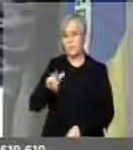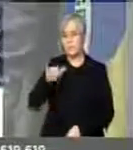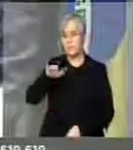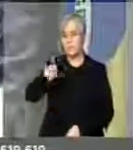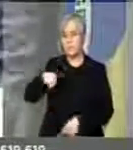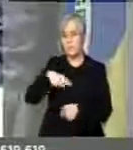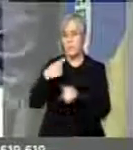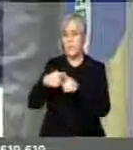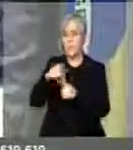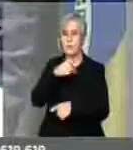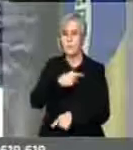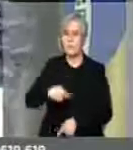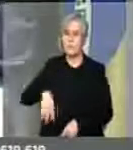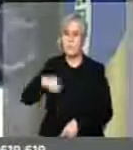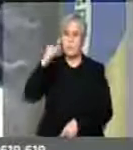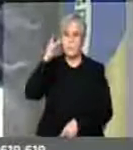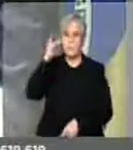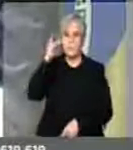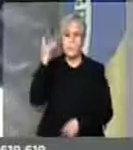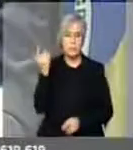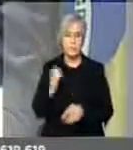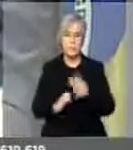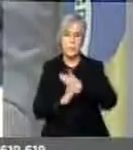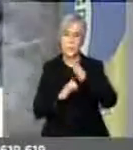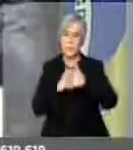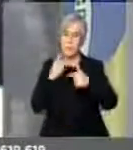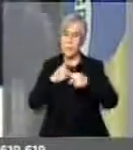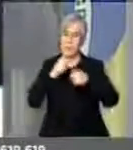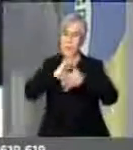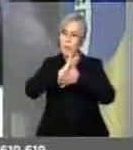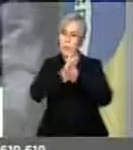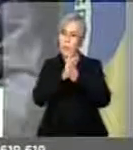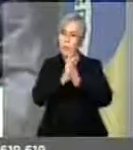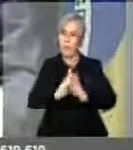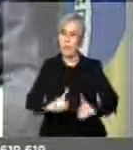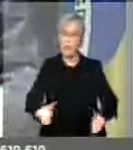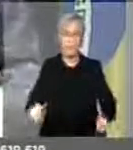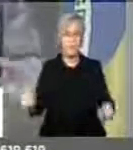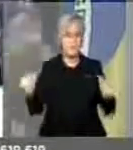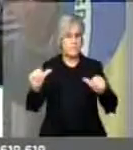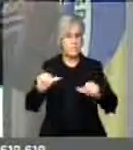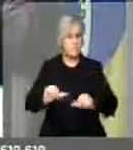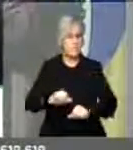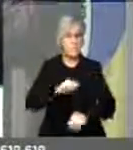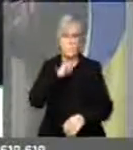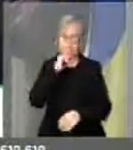Deixaram a empresa completamente esfacelada, desacreditada,